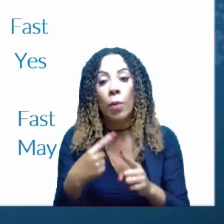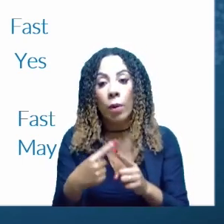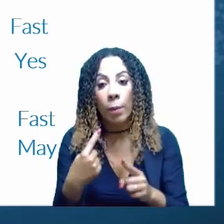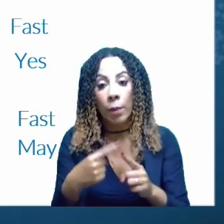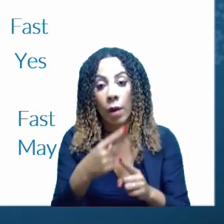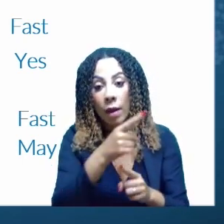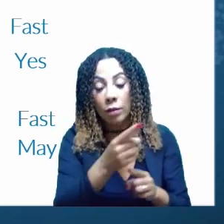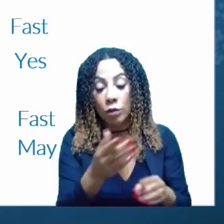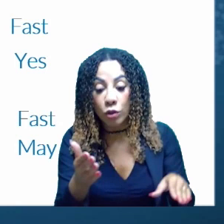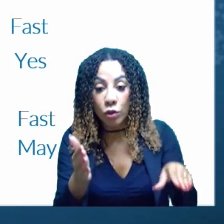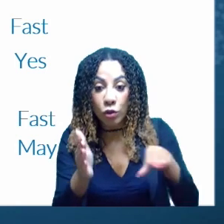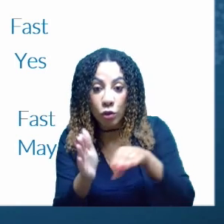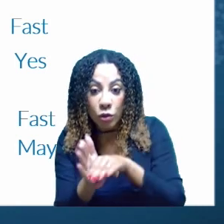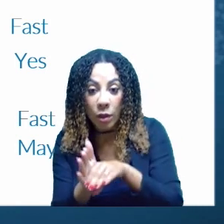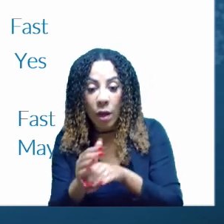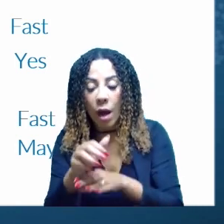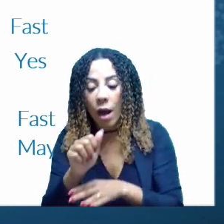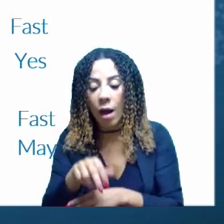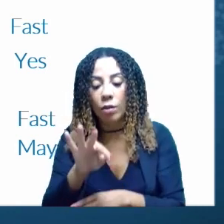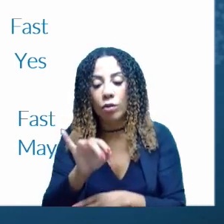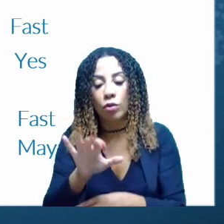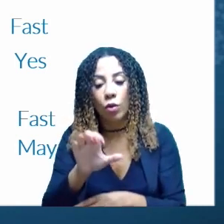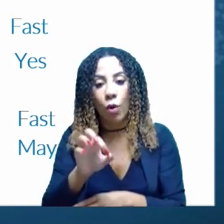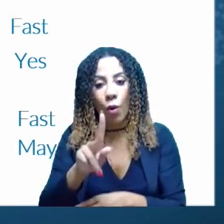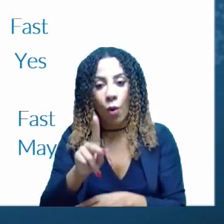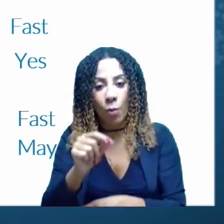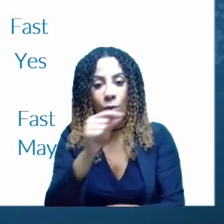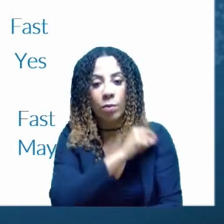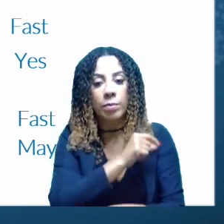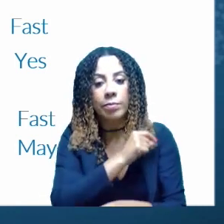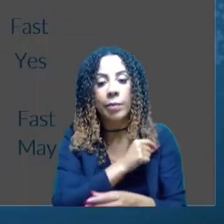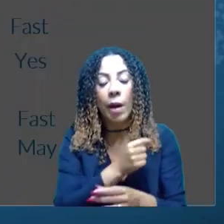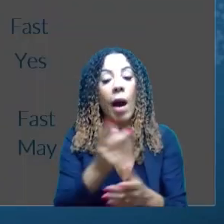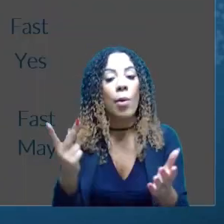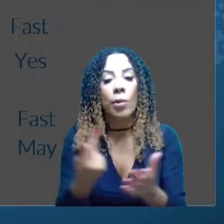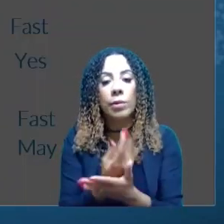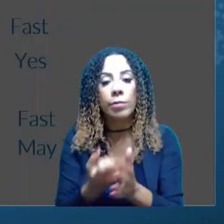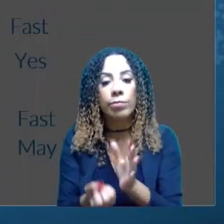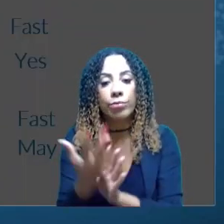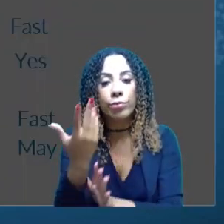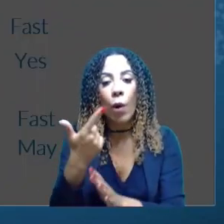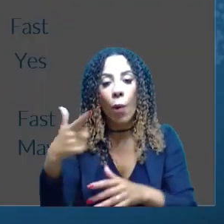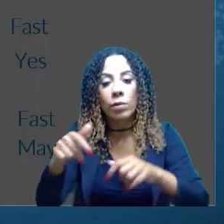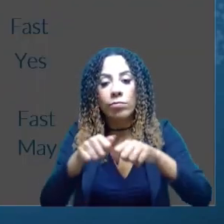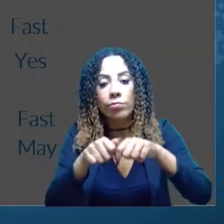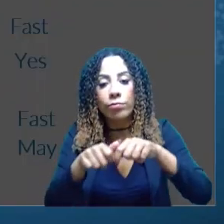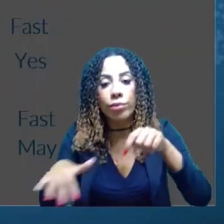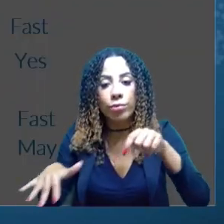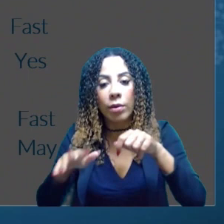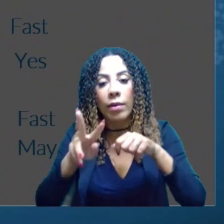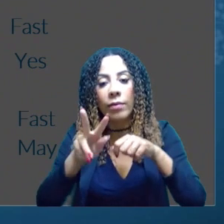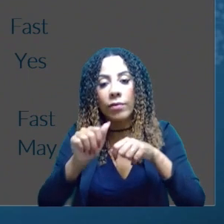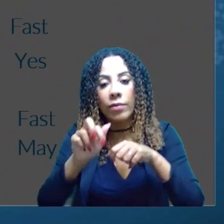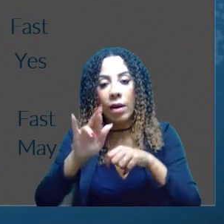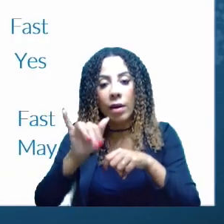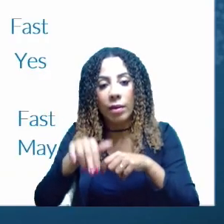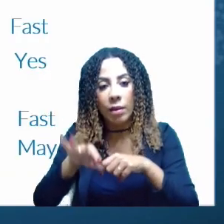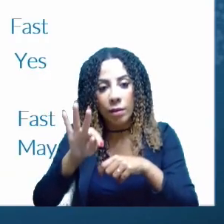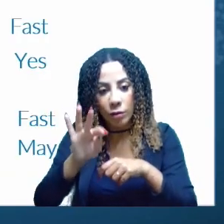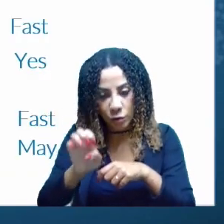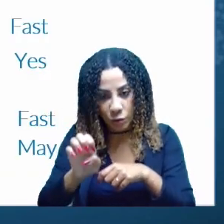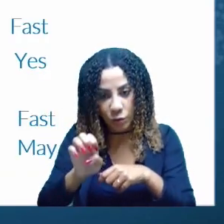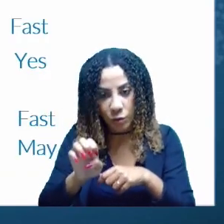chegaram os anticorpos monoclonais, novas variantes surgiram e existe uma nova ferramenta que é muito importante, eles são